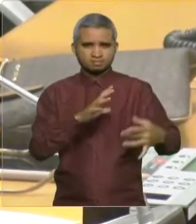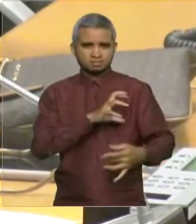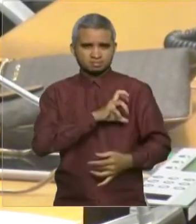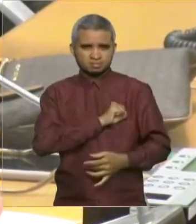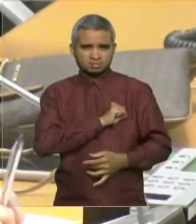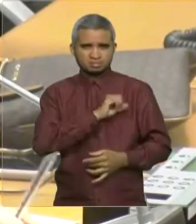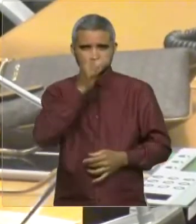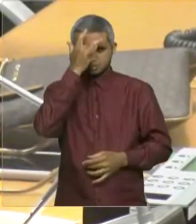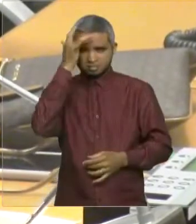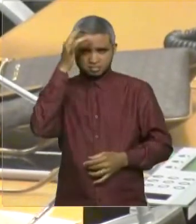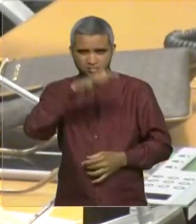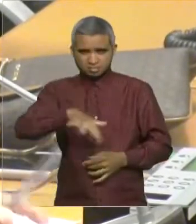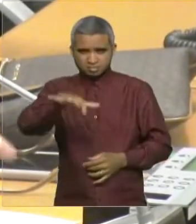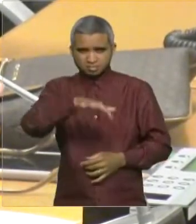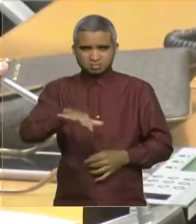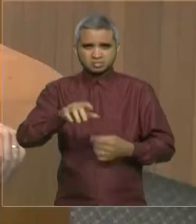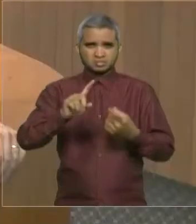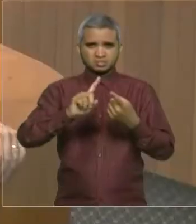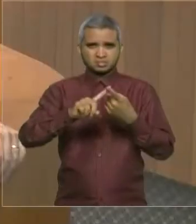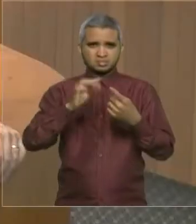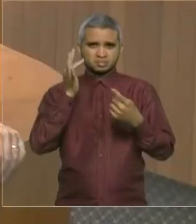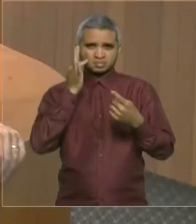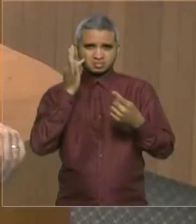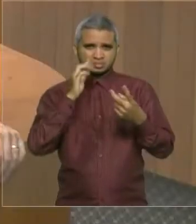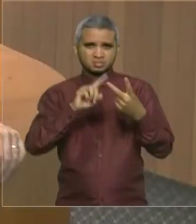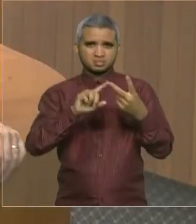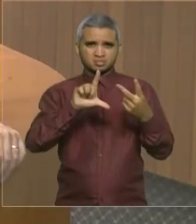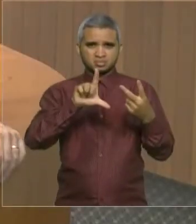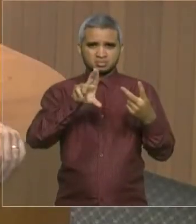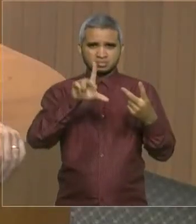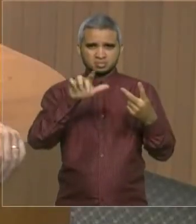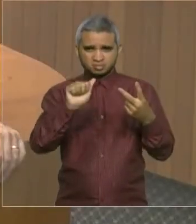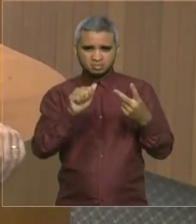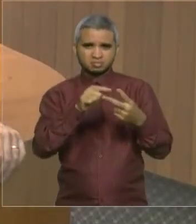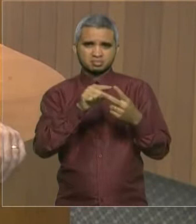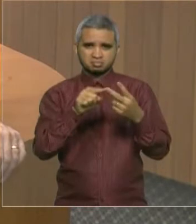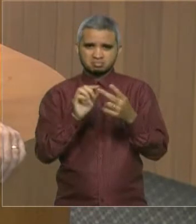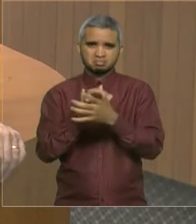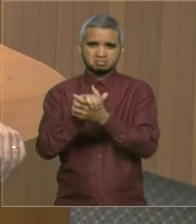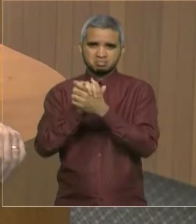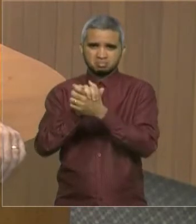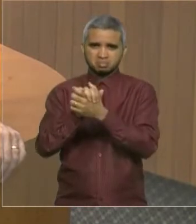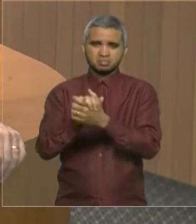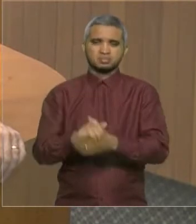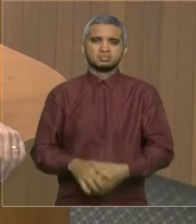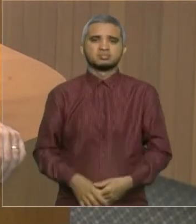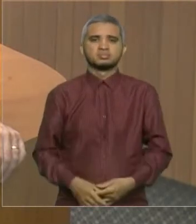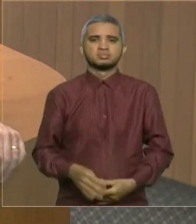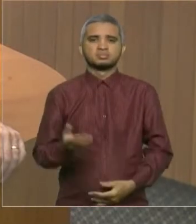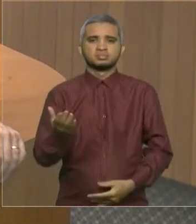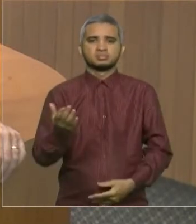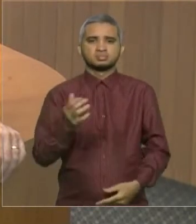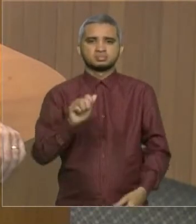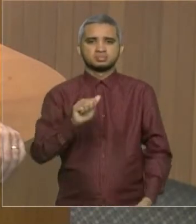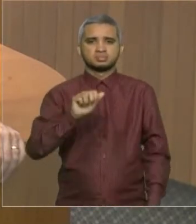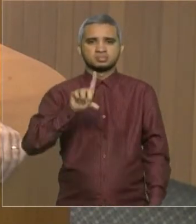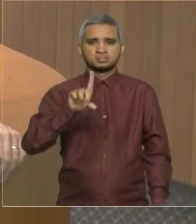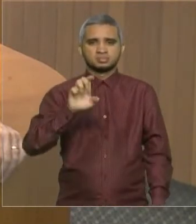fizeram. Muito obrigado. Obrigado, deputada Cleide. Deputado Adelmo Soares, por gentileza. Nobre colega,